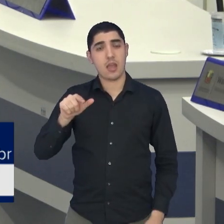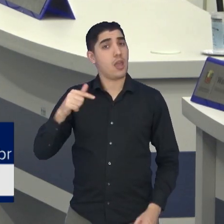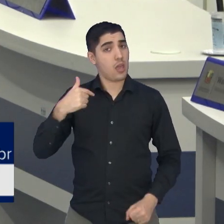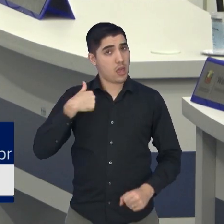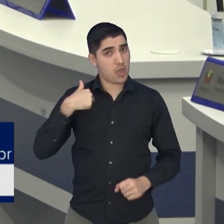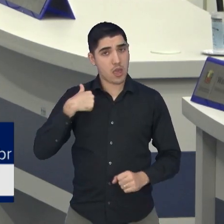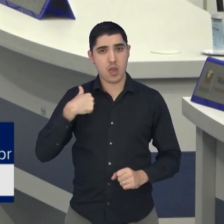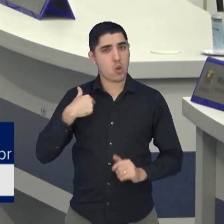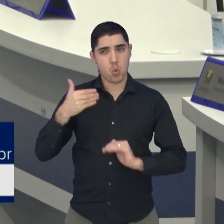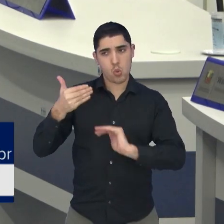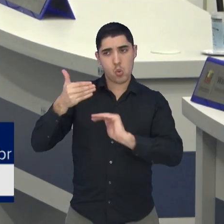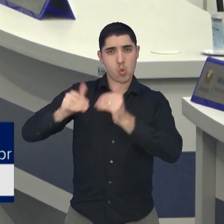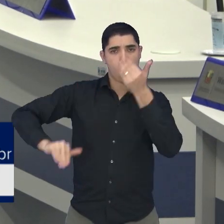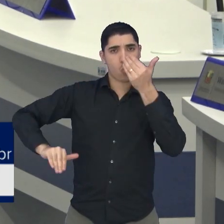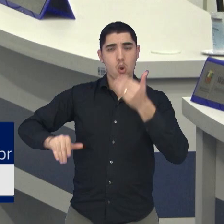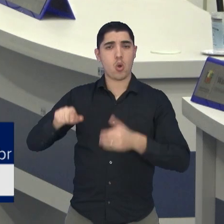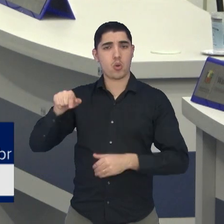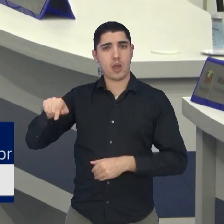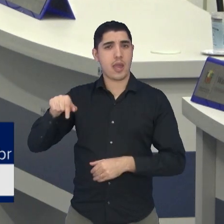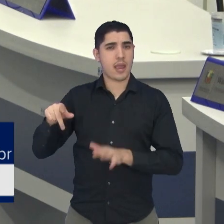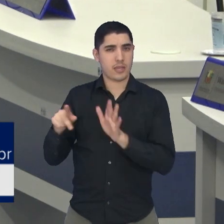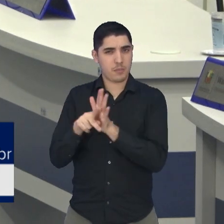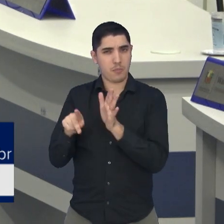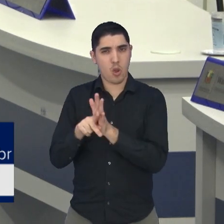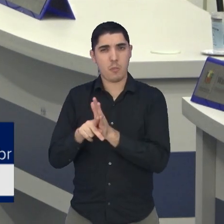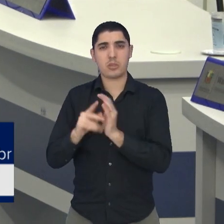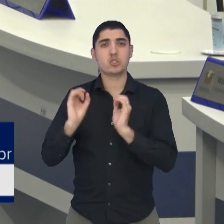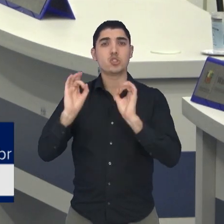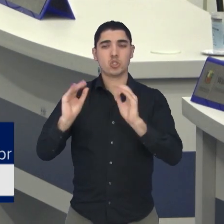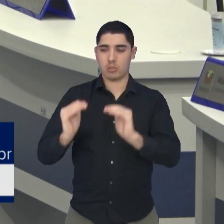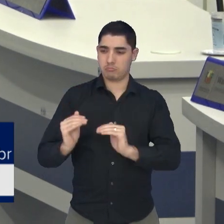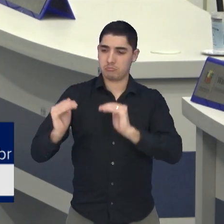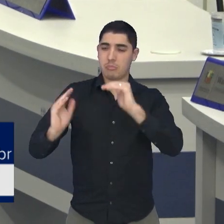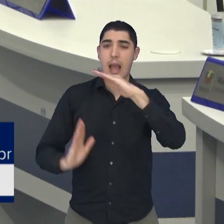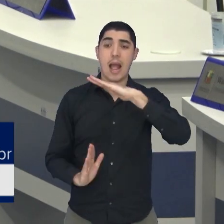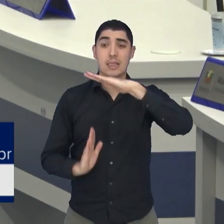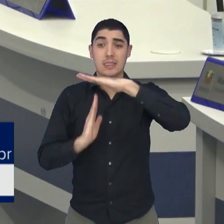você limitar em 15 andares. Né?